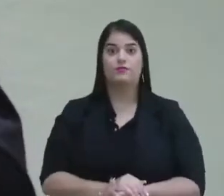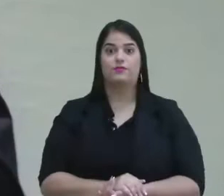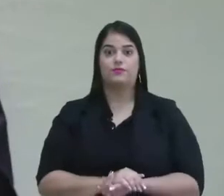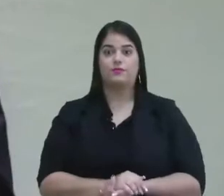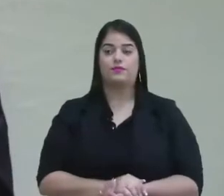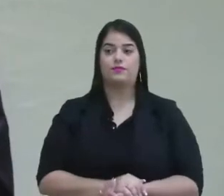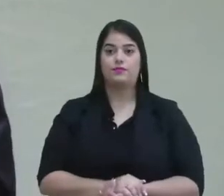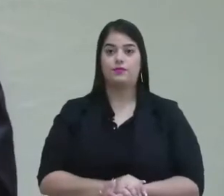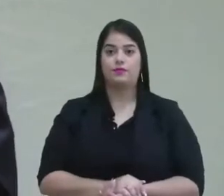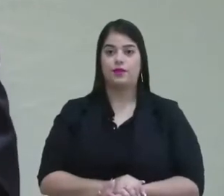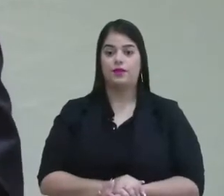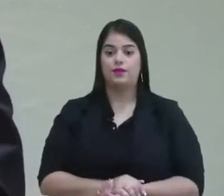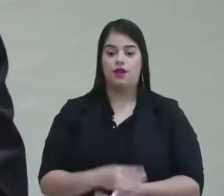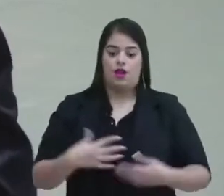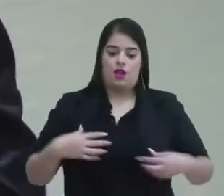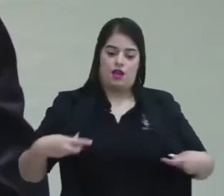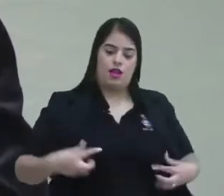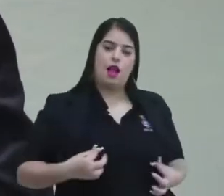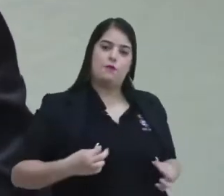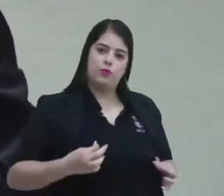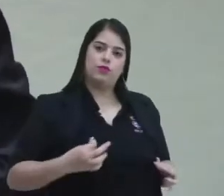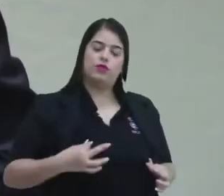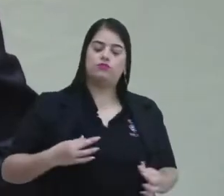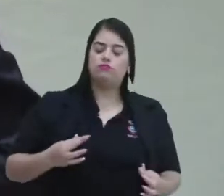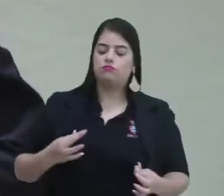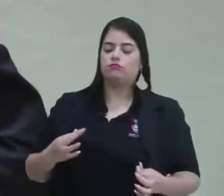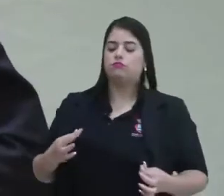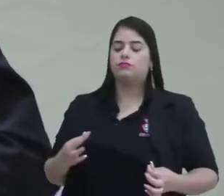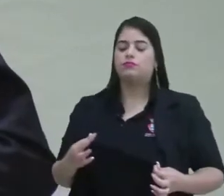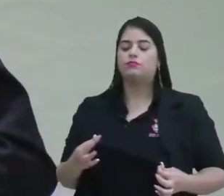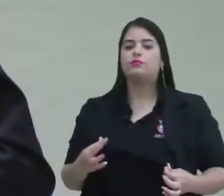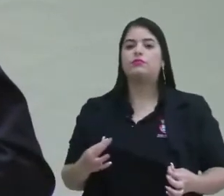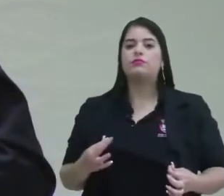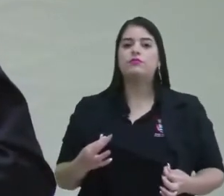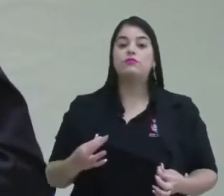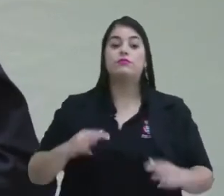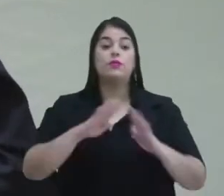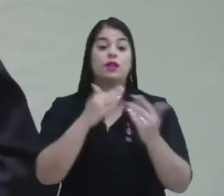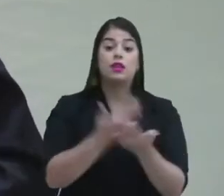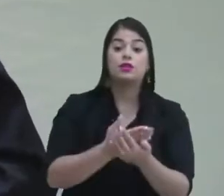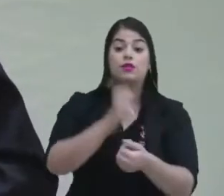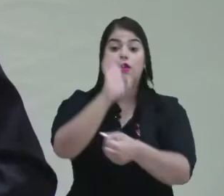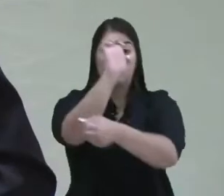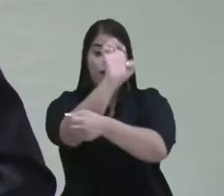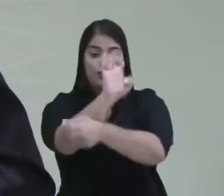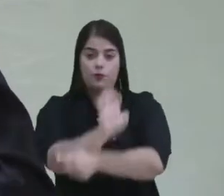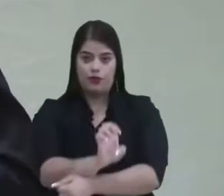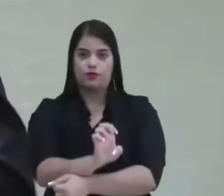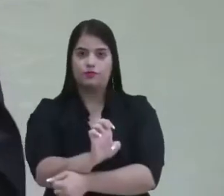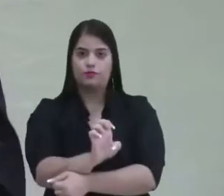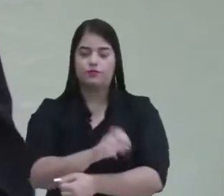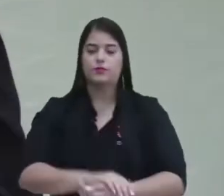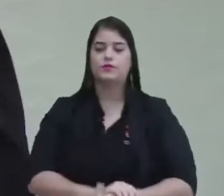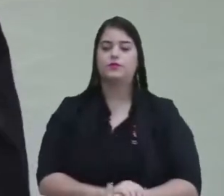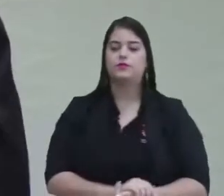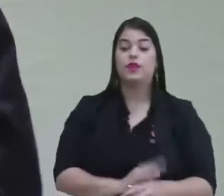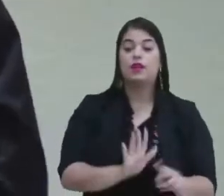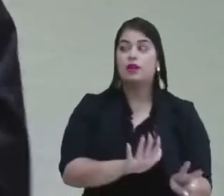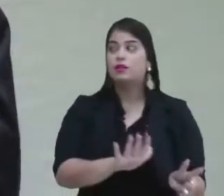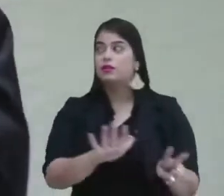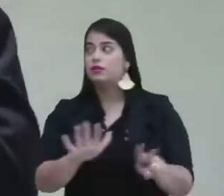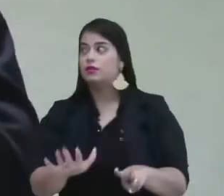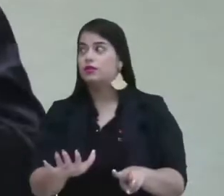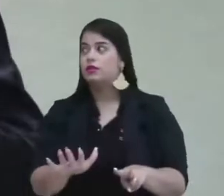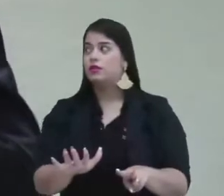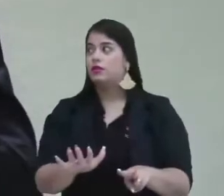tô hoje com essa camisa aqui. Essa camisa é da escola Elpido Barbosa Maciel. A semana.